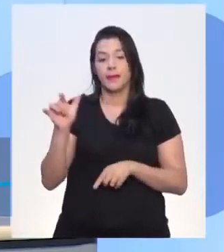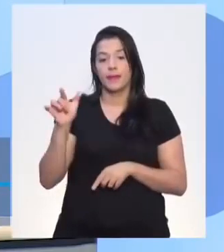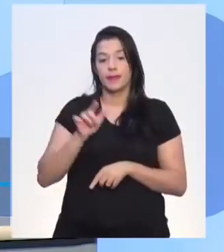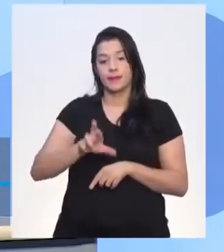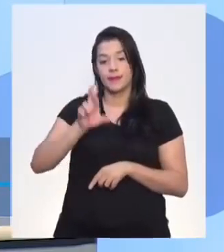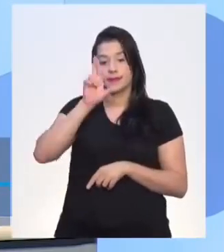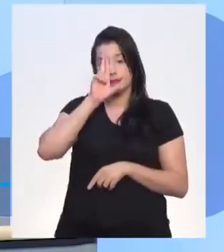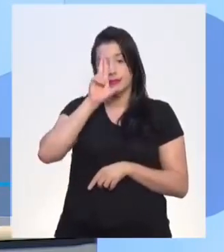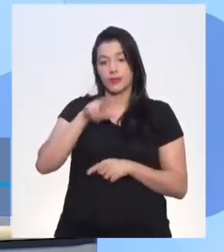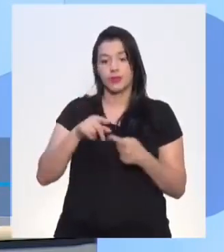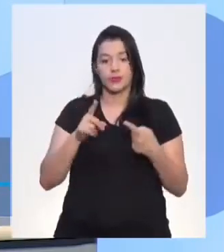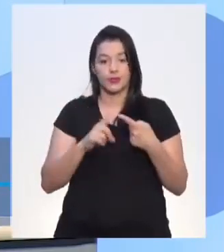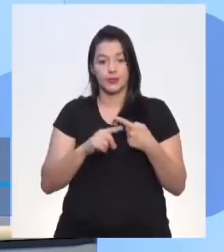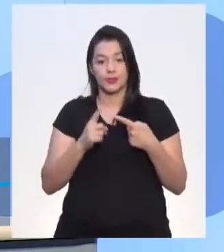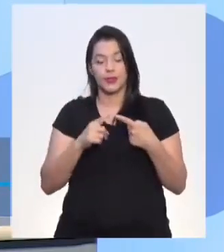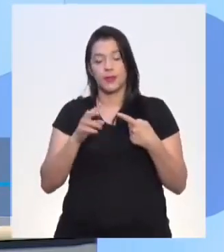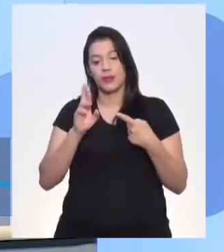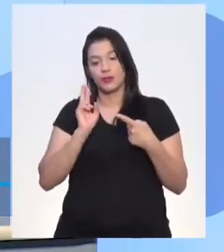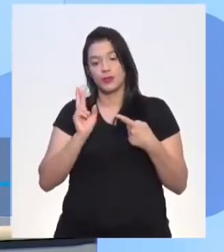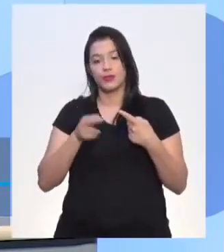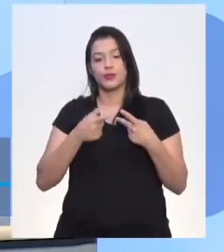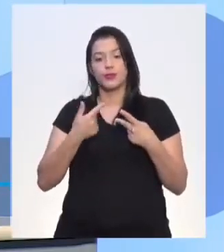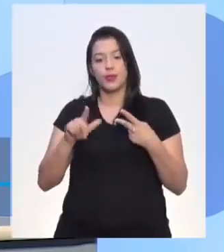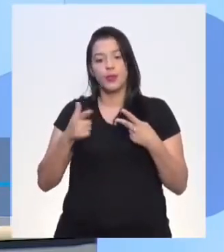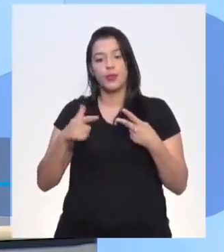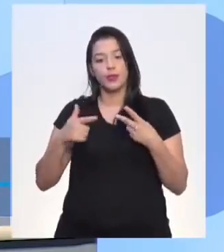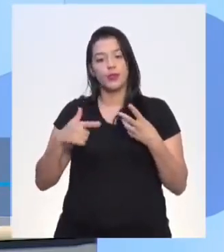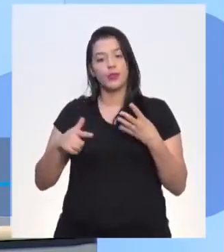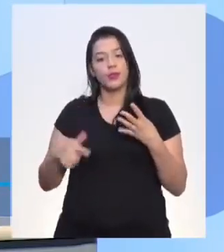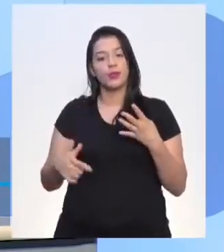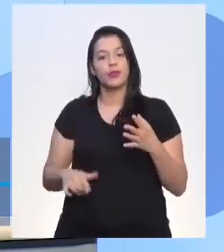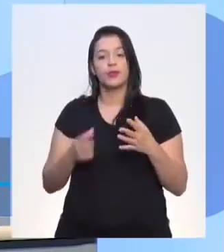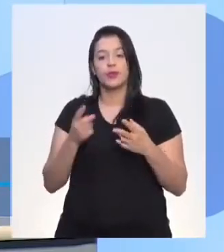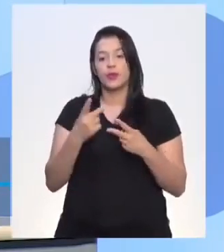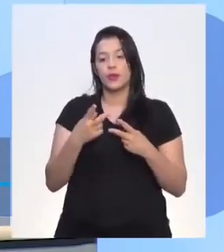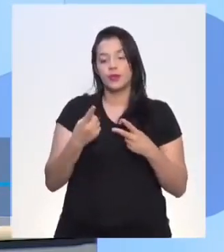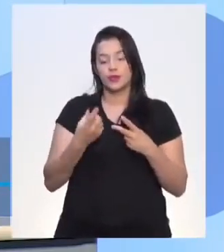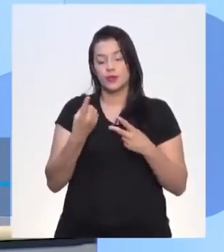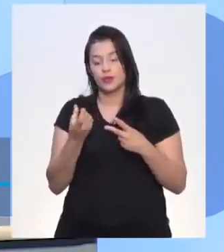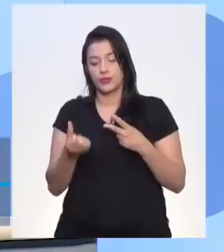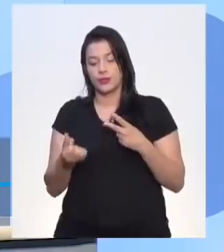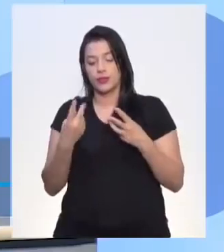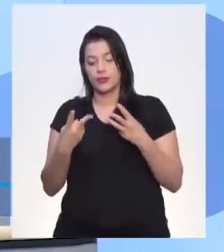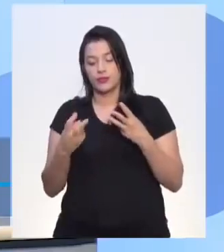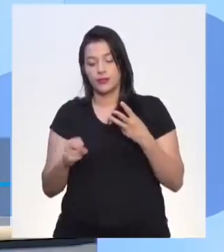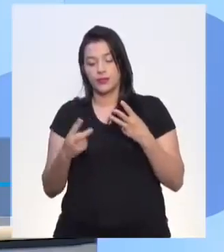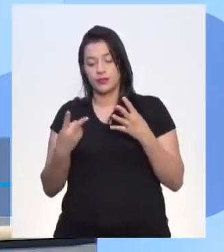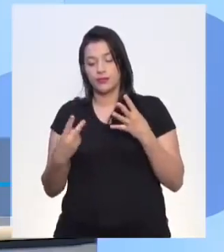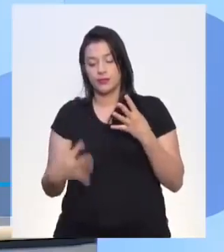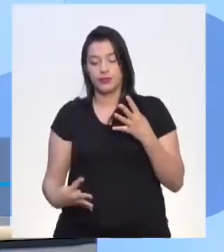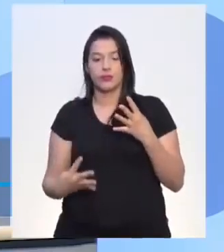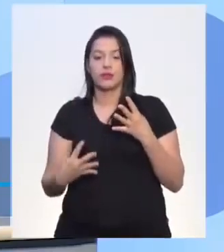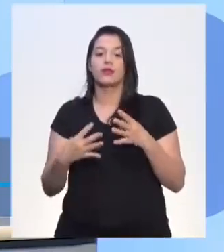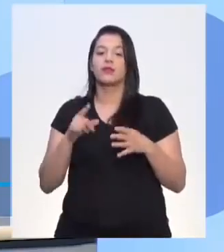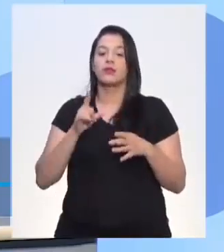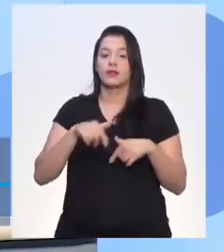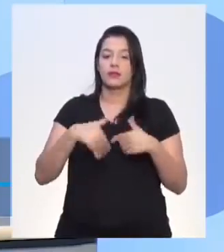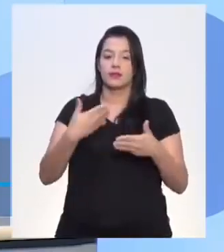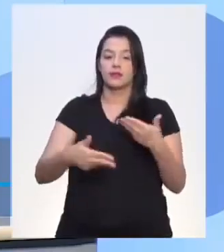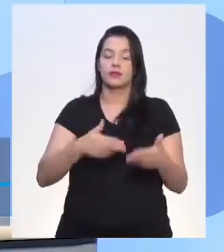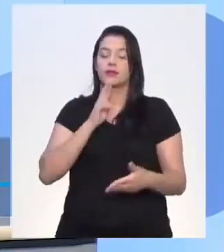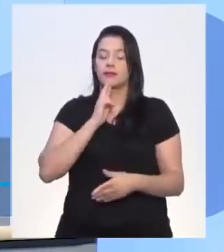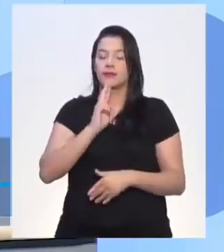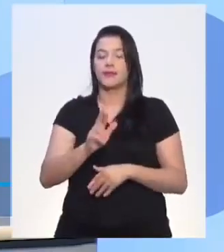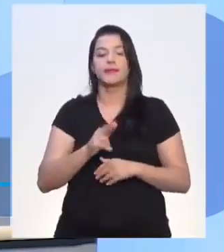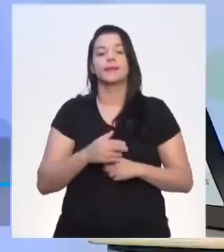meio-dia, tá? E aí a gente tem outras respostas, professora Inês com o pessoal dela, 12, 16, 20 e 24, e as respostas vão por aí, tá